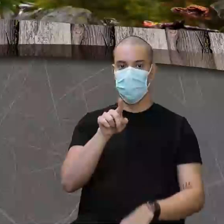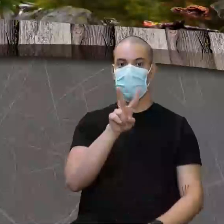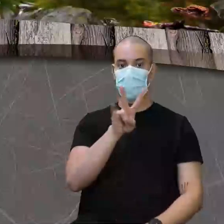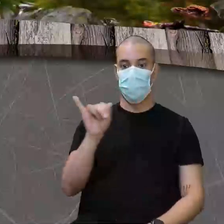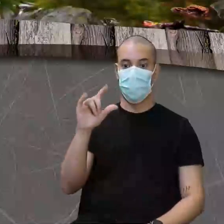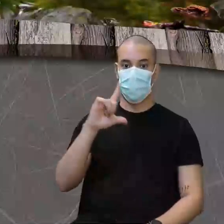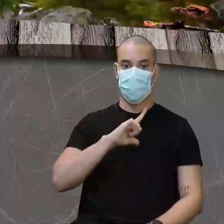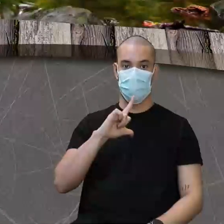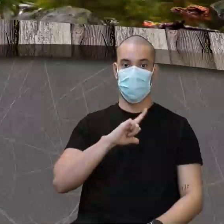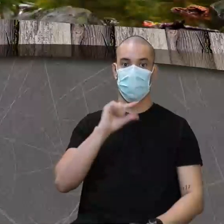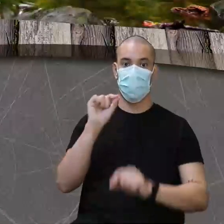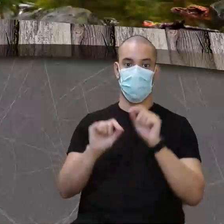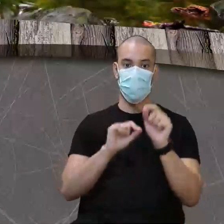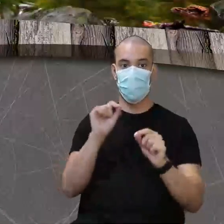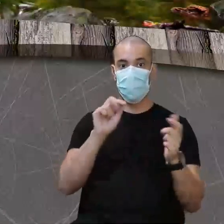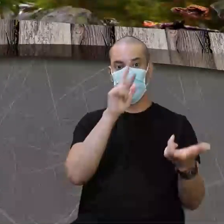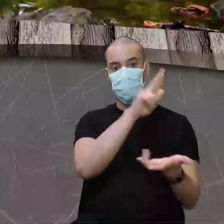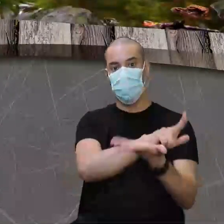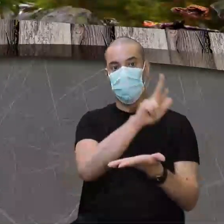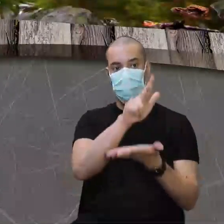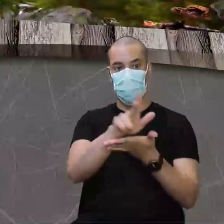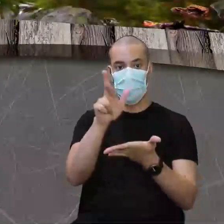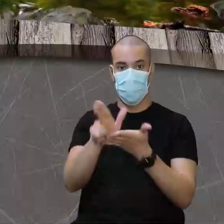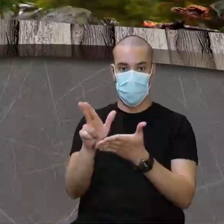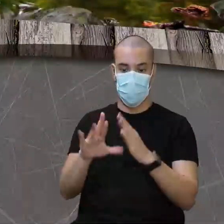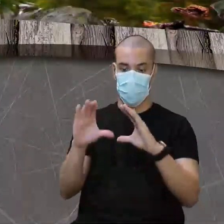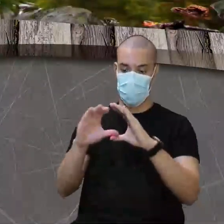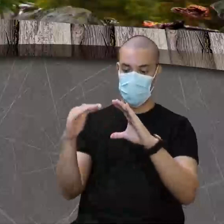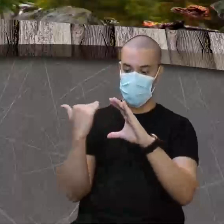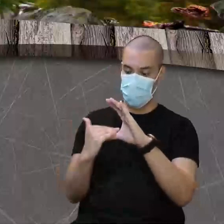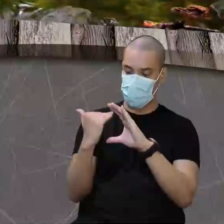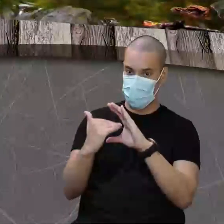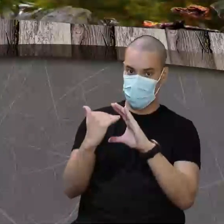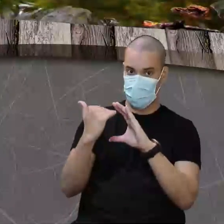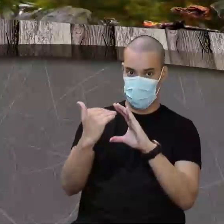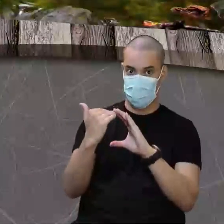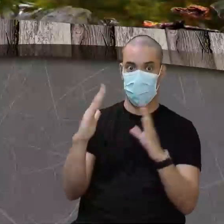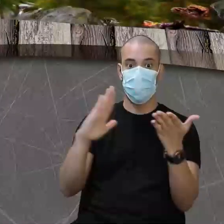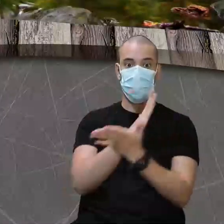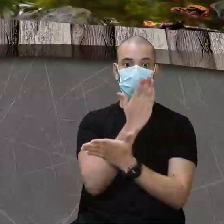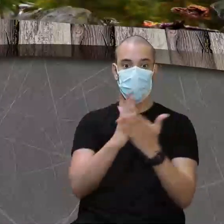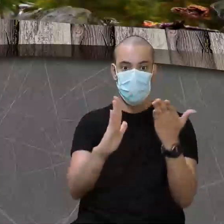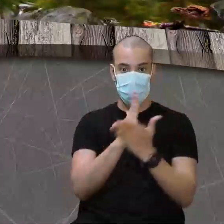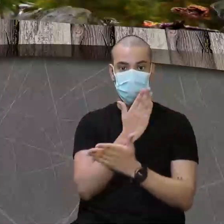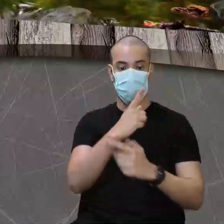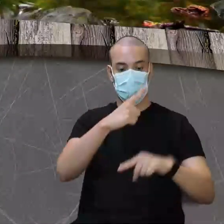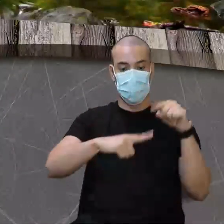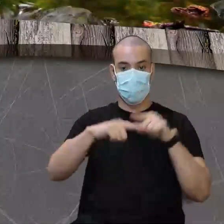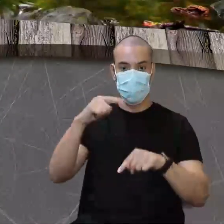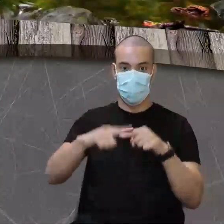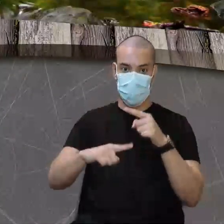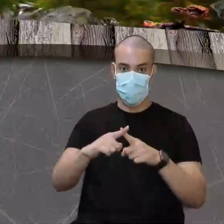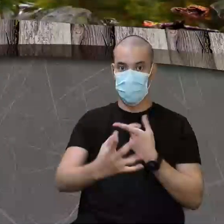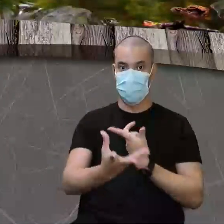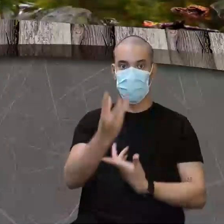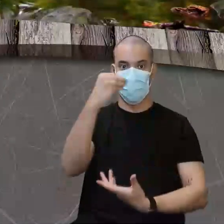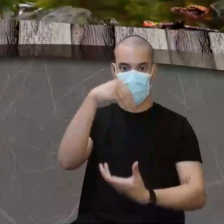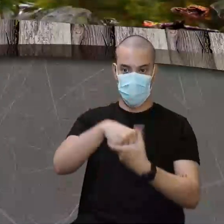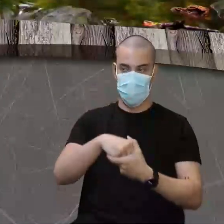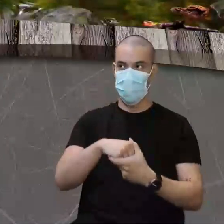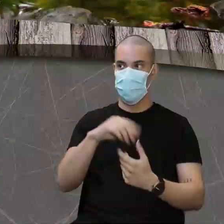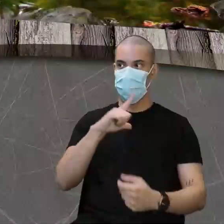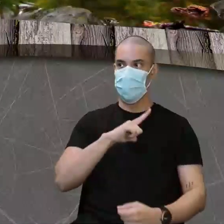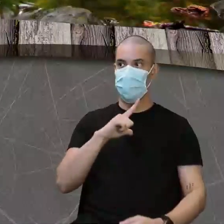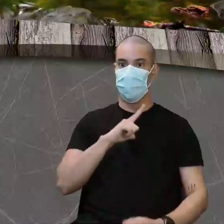vai ter vários níveis, e nesses níveis, alguns organismos que têm